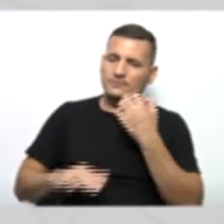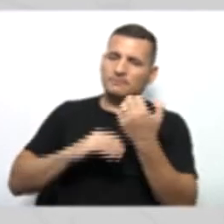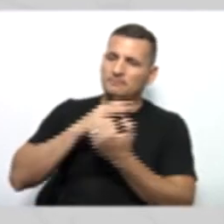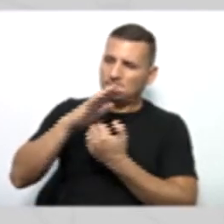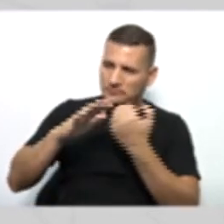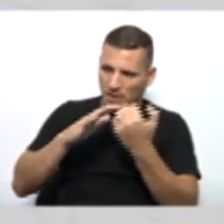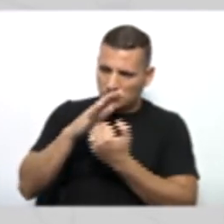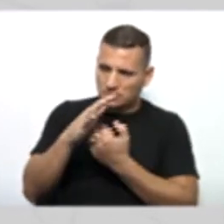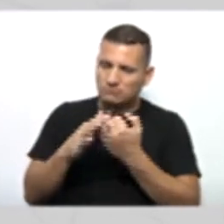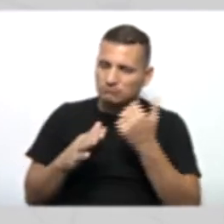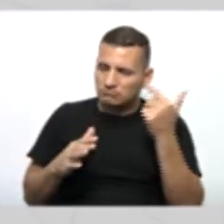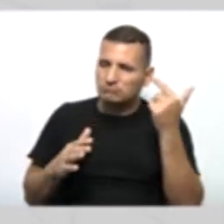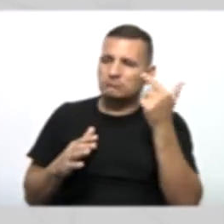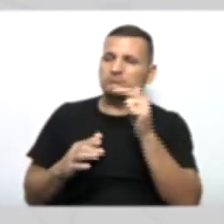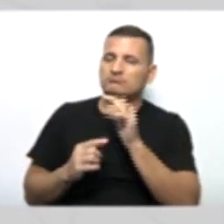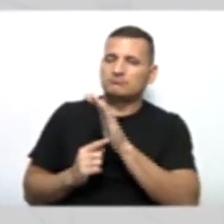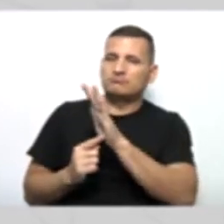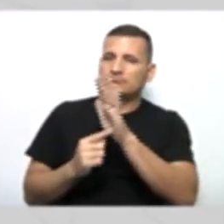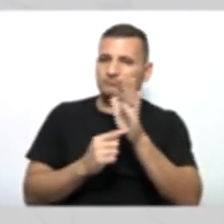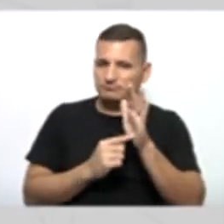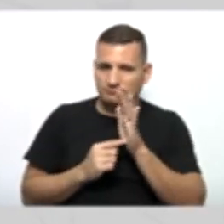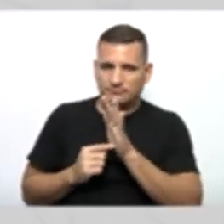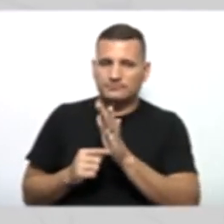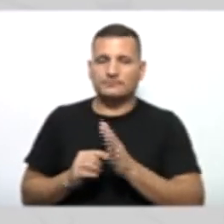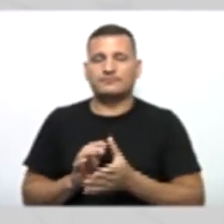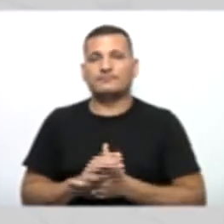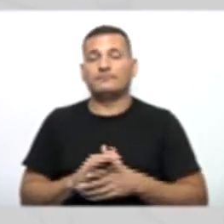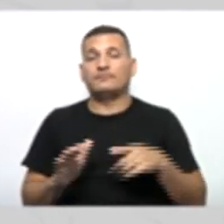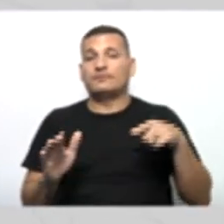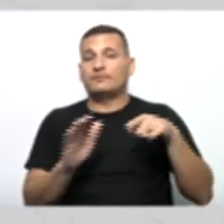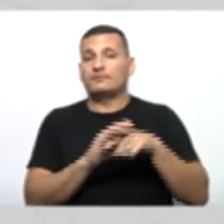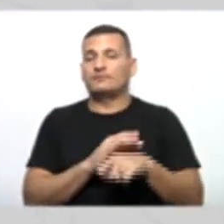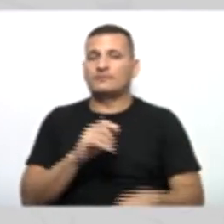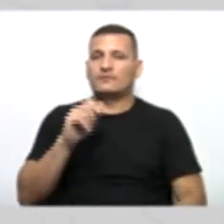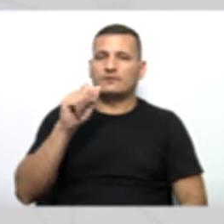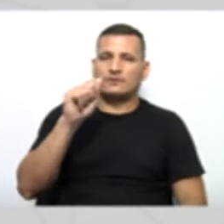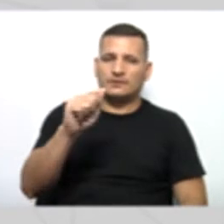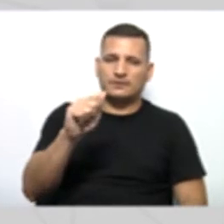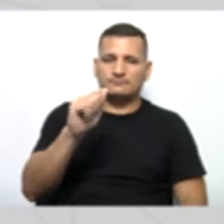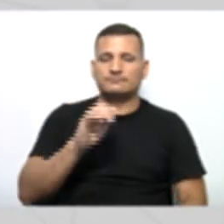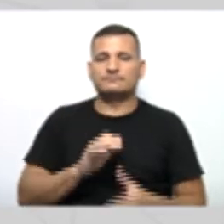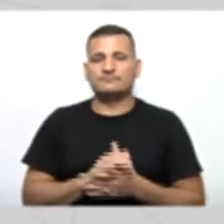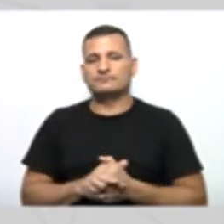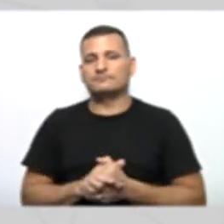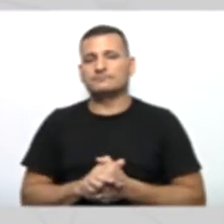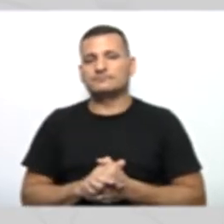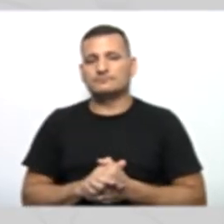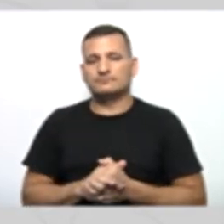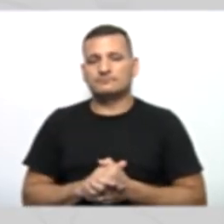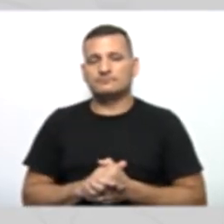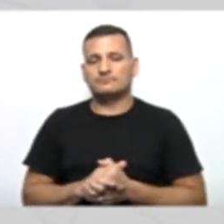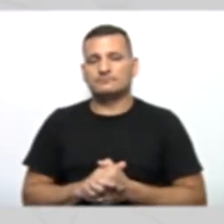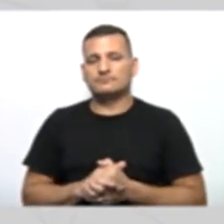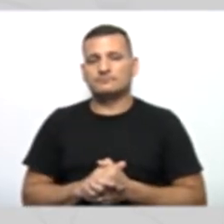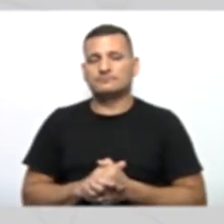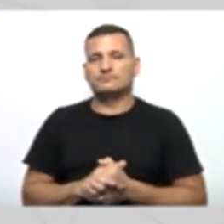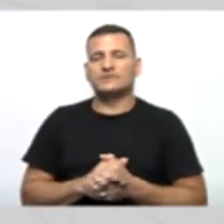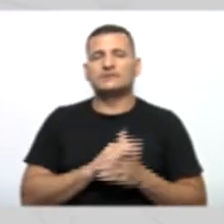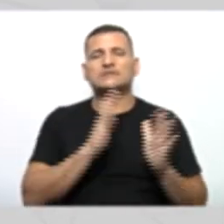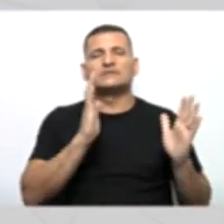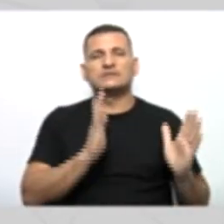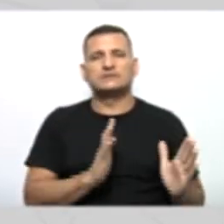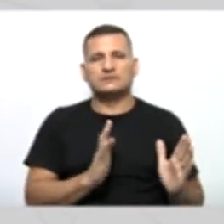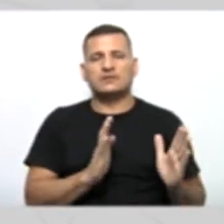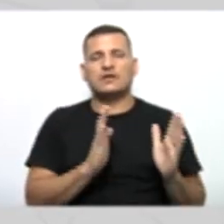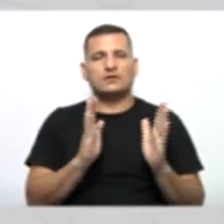isso. As perguntas: letra A. Em qual estágio de relação com o meio ambiente essa